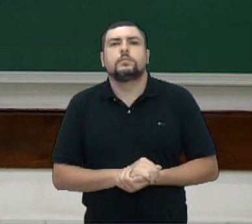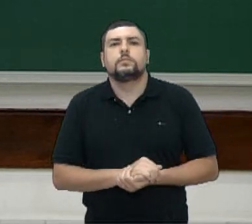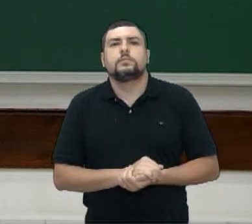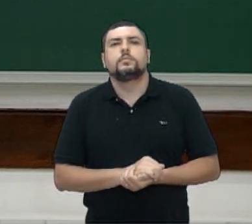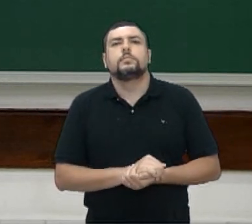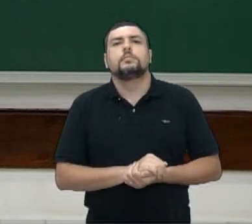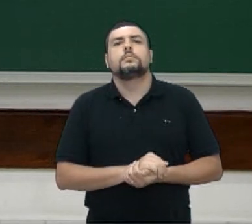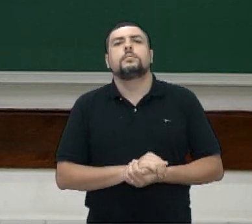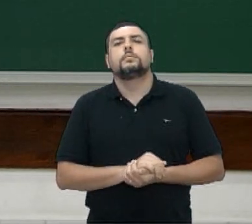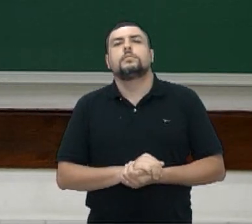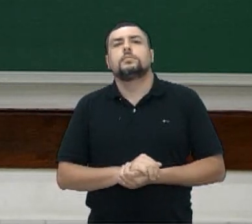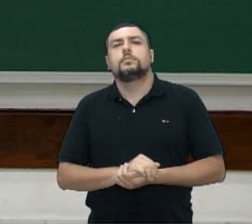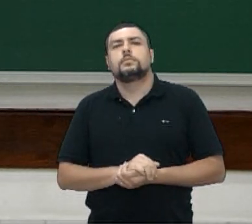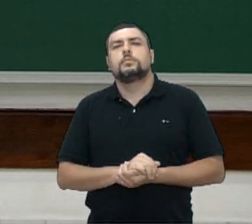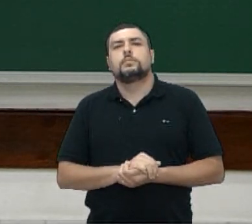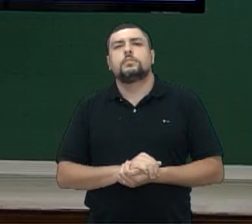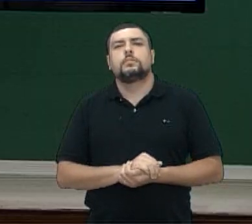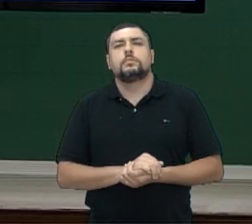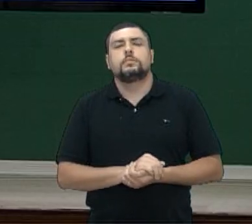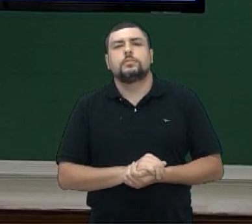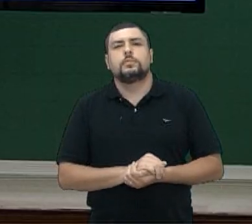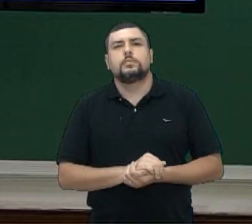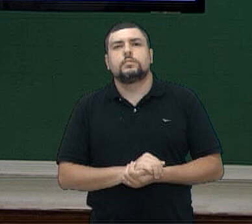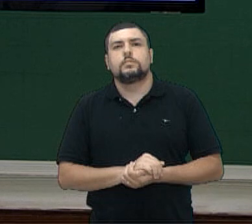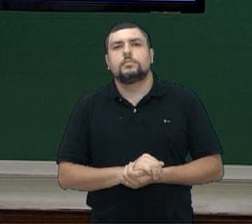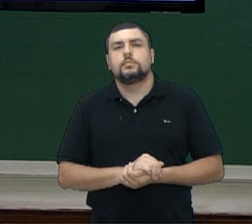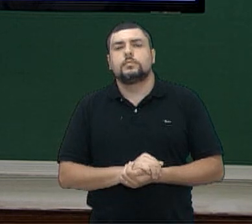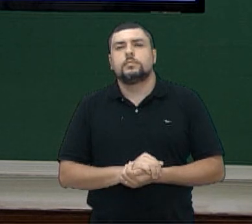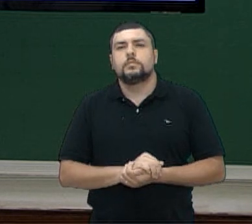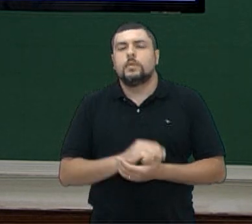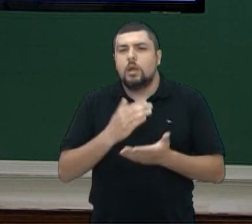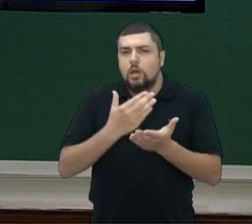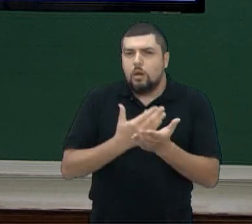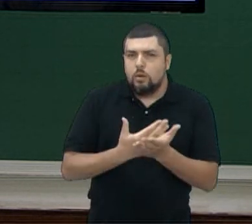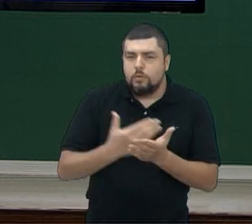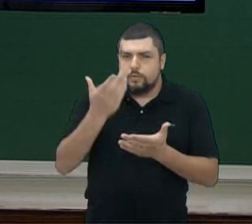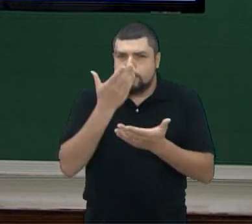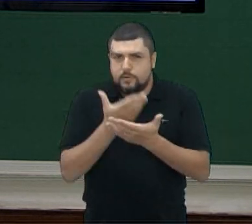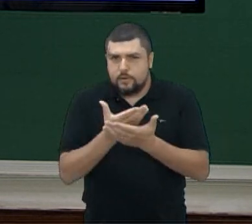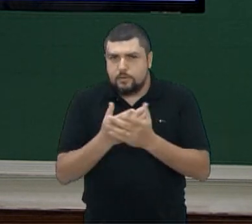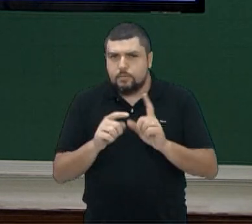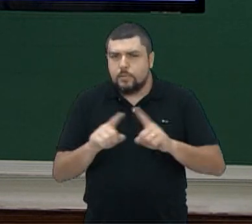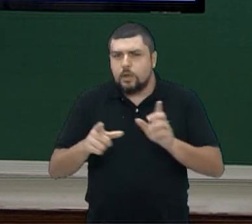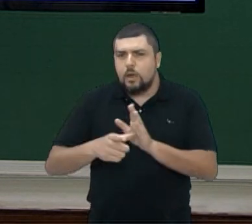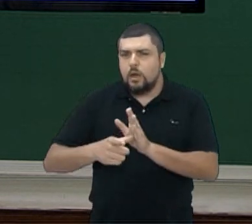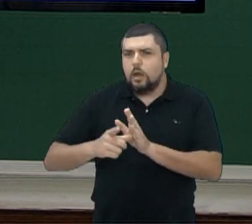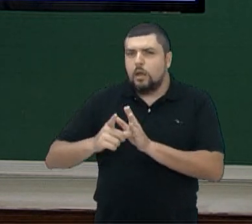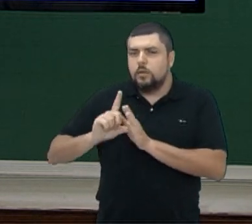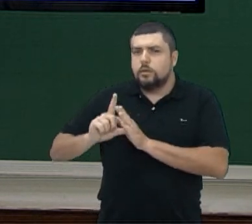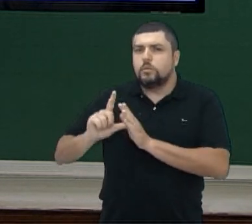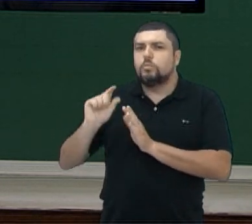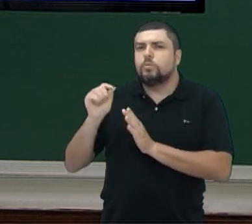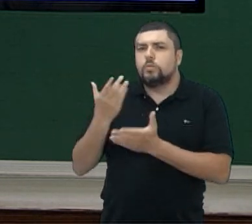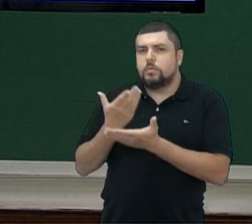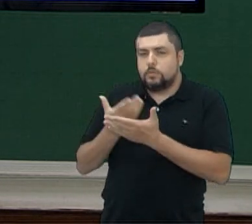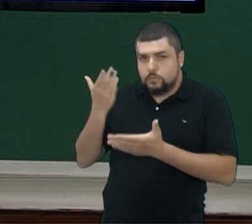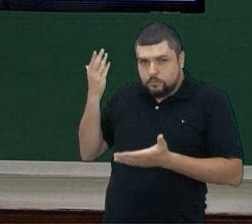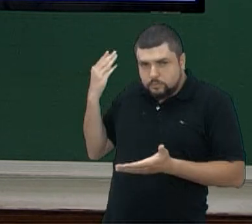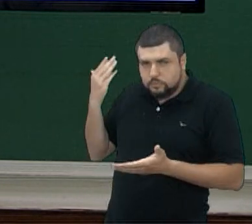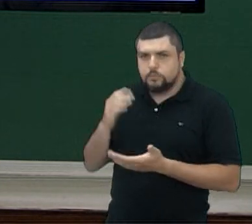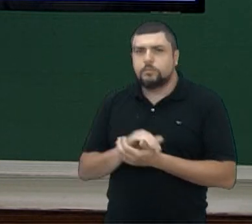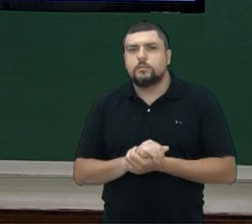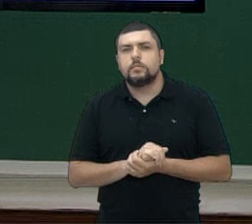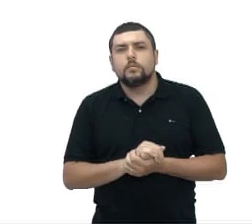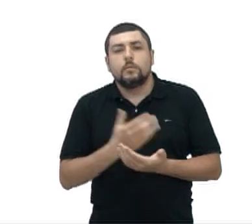vamos lá. Vamos começar então aqui a nossa aula de hoje, mas antes vamos relembrar rapidinho aquilo que nós conversamos na aula anterior, né? Na